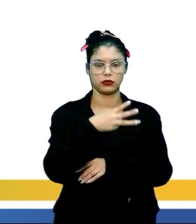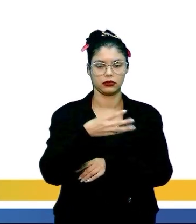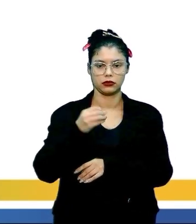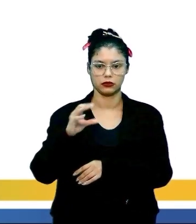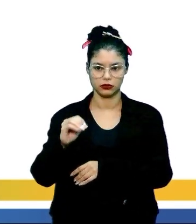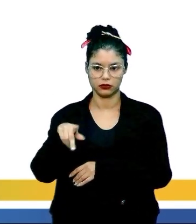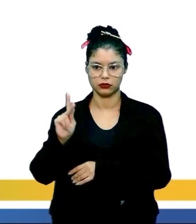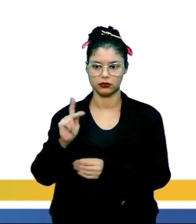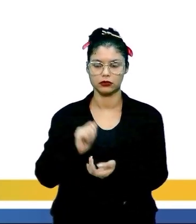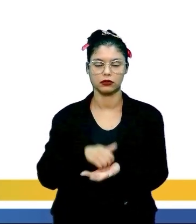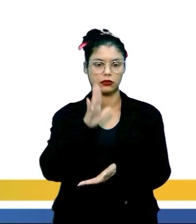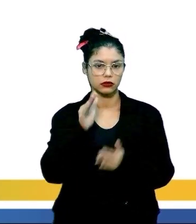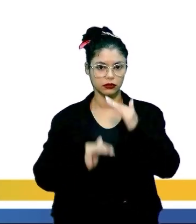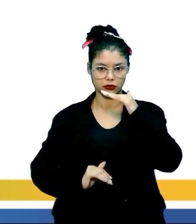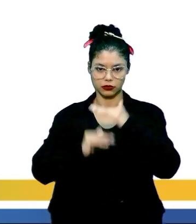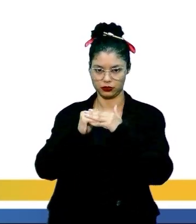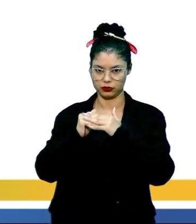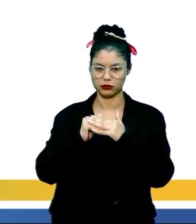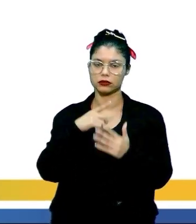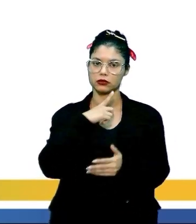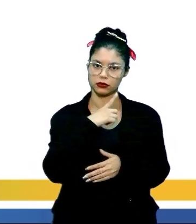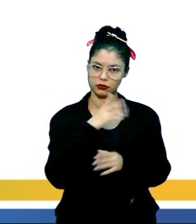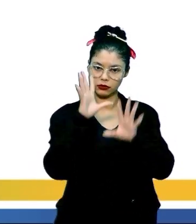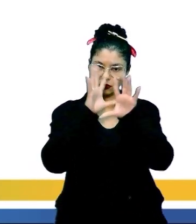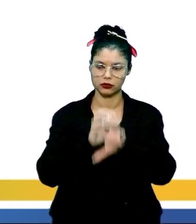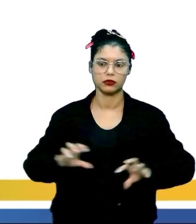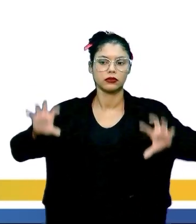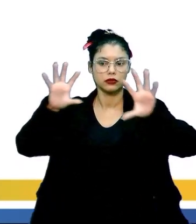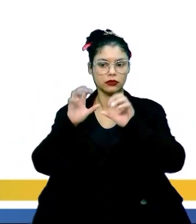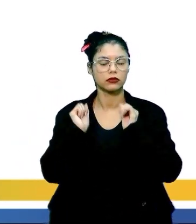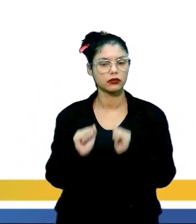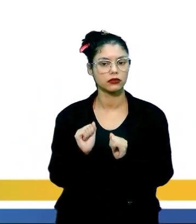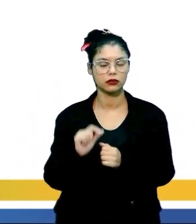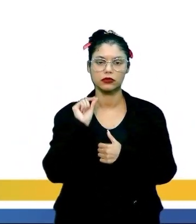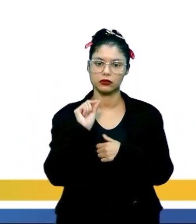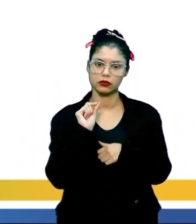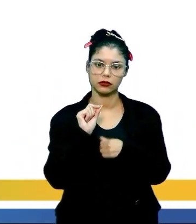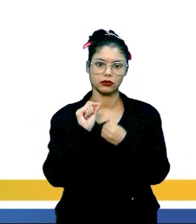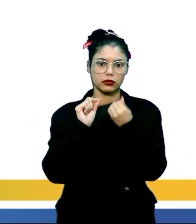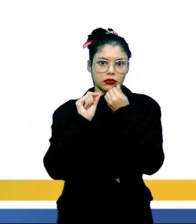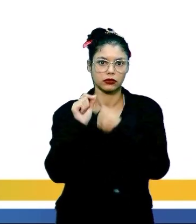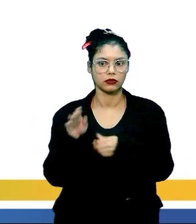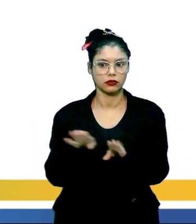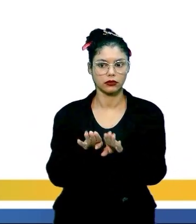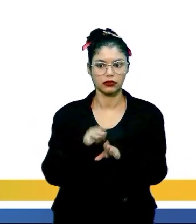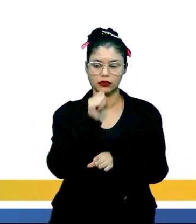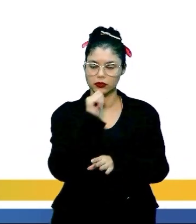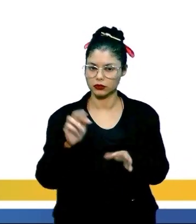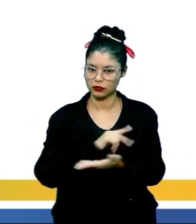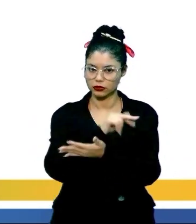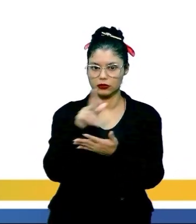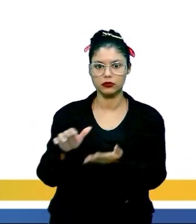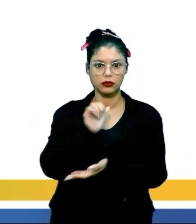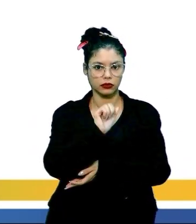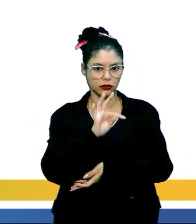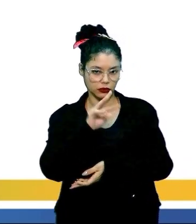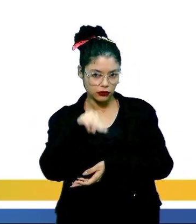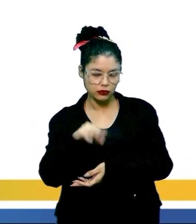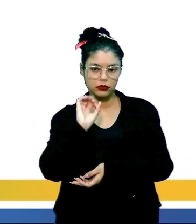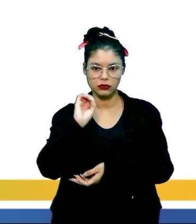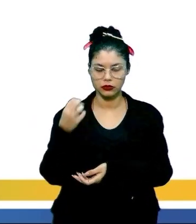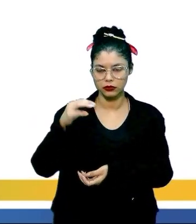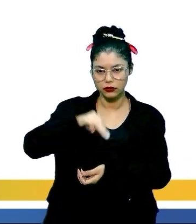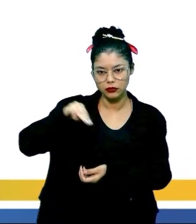Kelvin. Já a pressão de um gás ela pode ser dada em várias unidades de medida: atm, milímetro